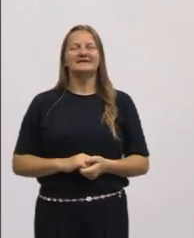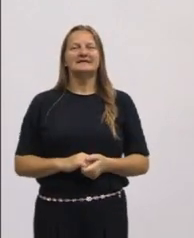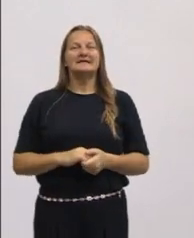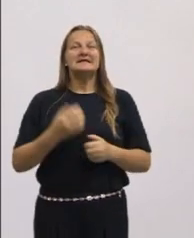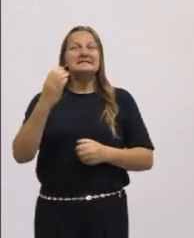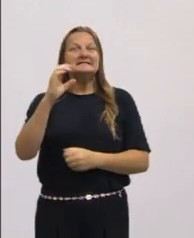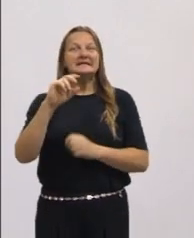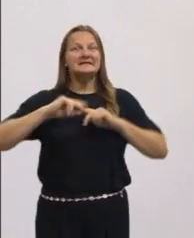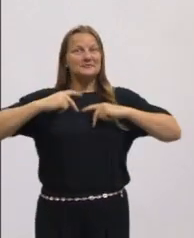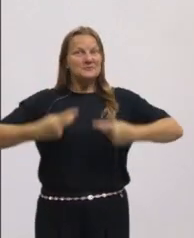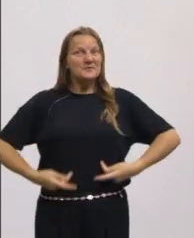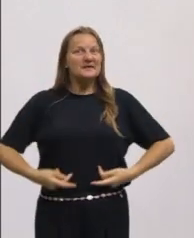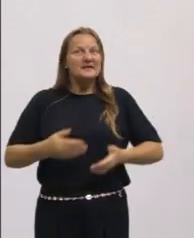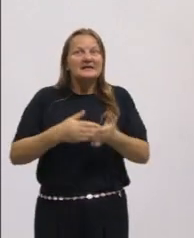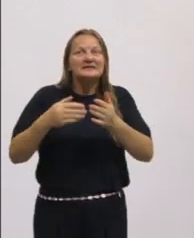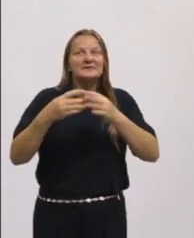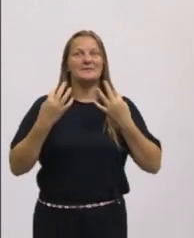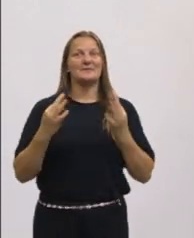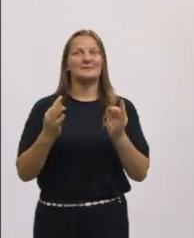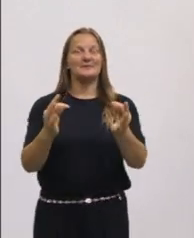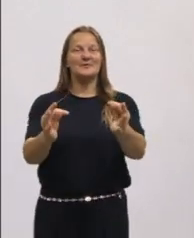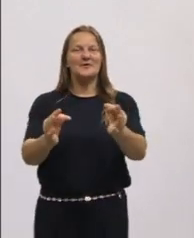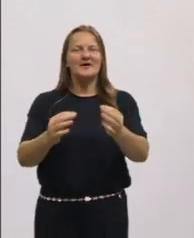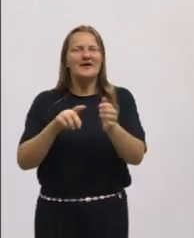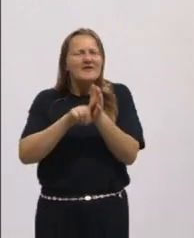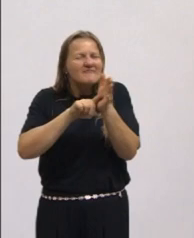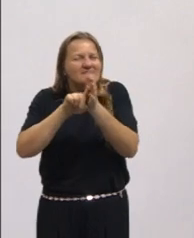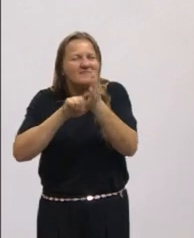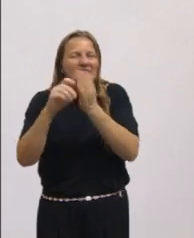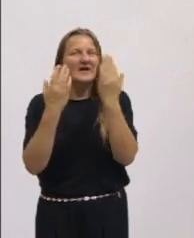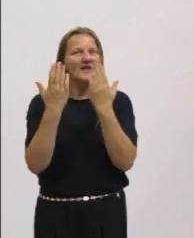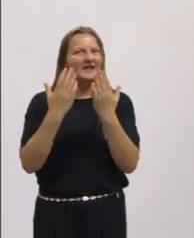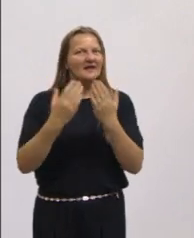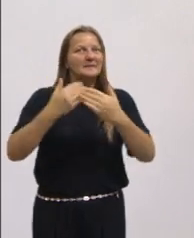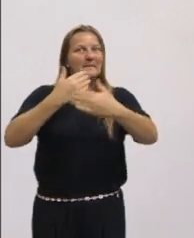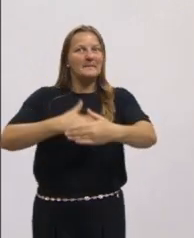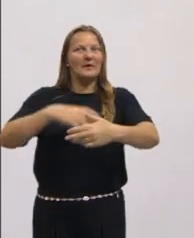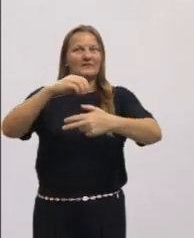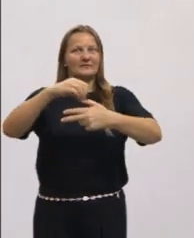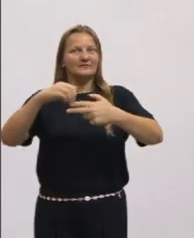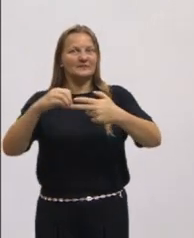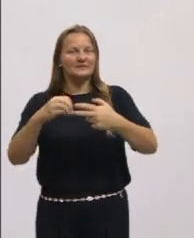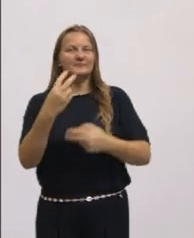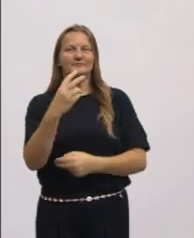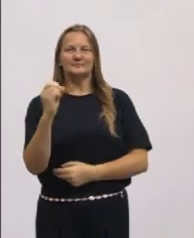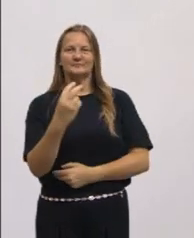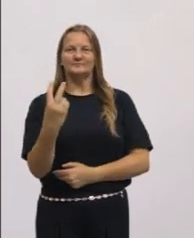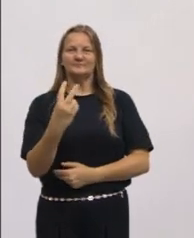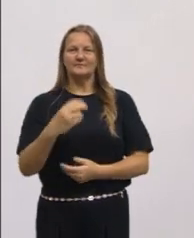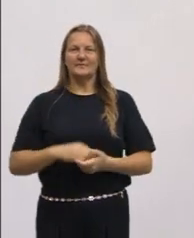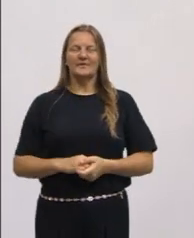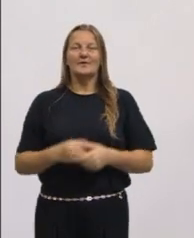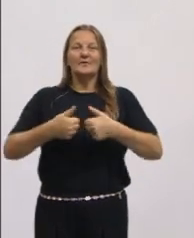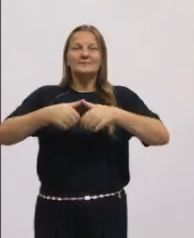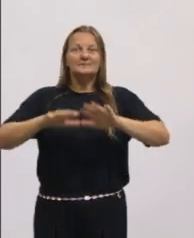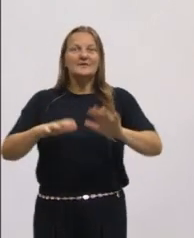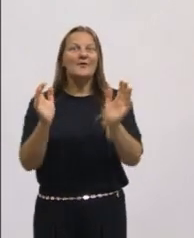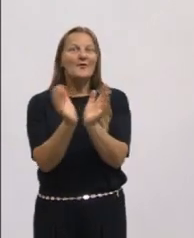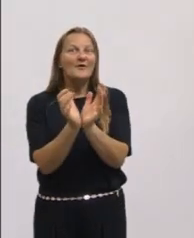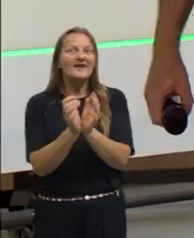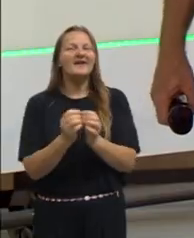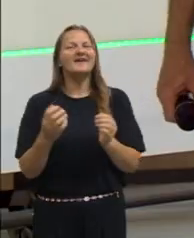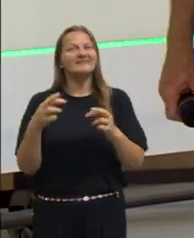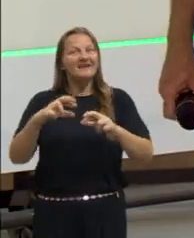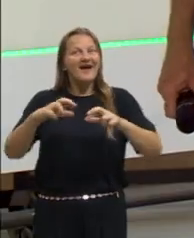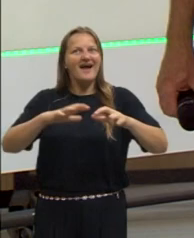Tecnologias analisando a prova do Enem 2022 e para fazer isso eu tô aqui com os meus colegas diária